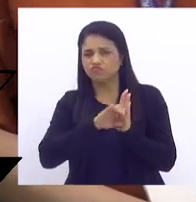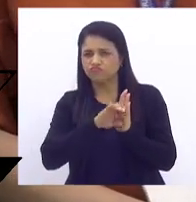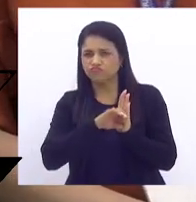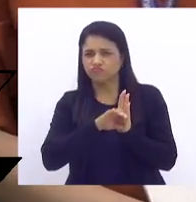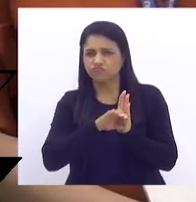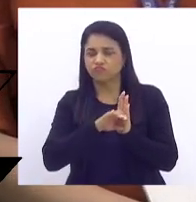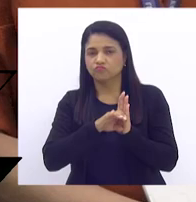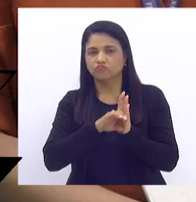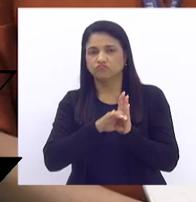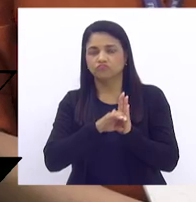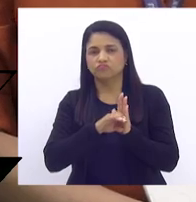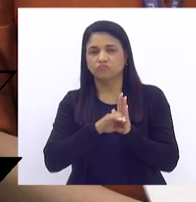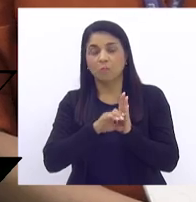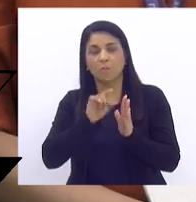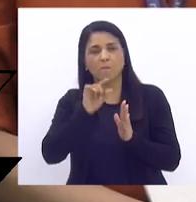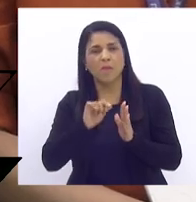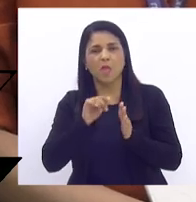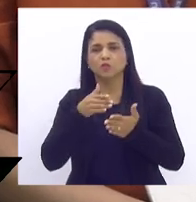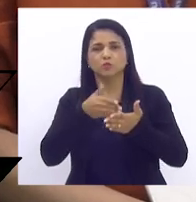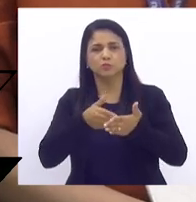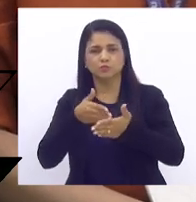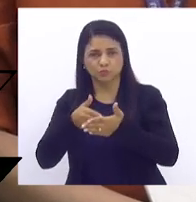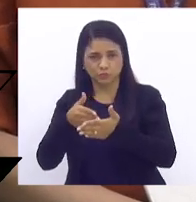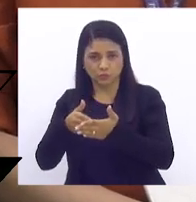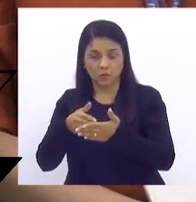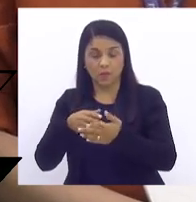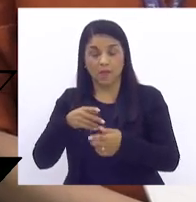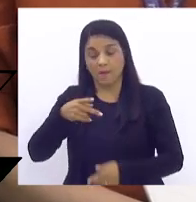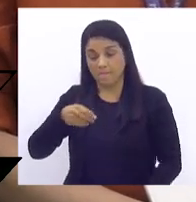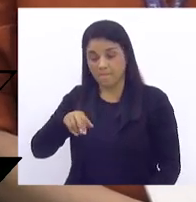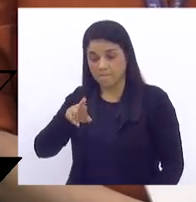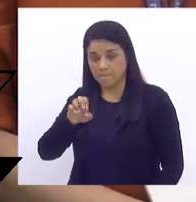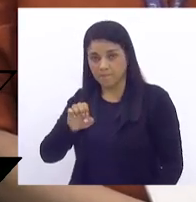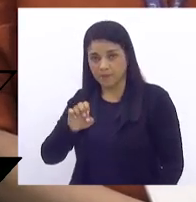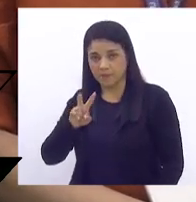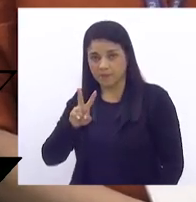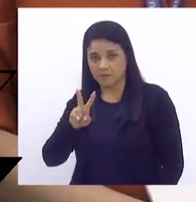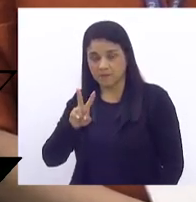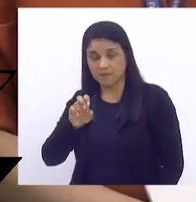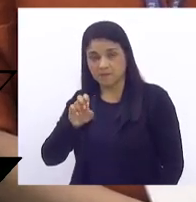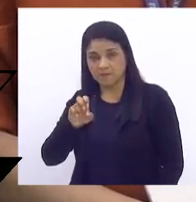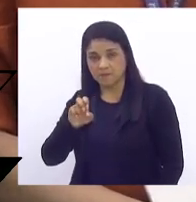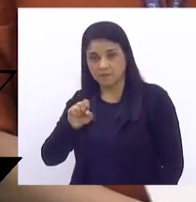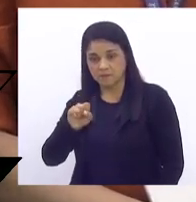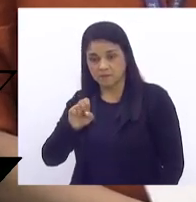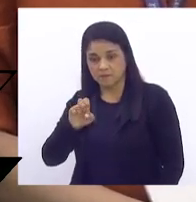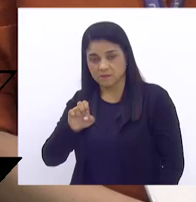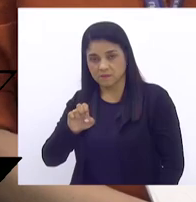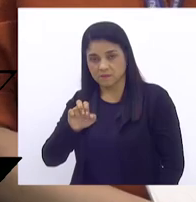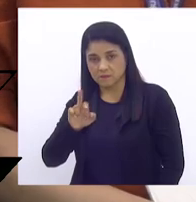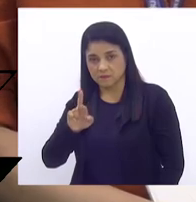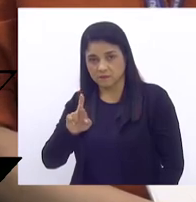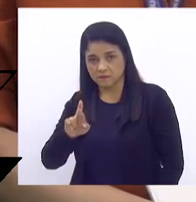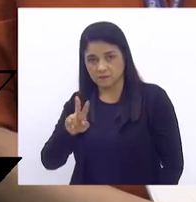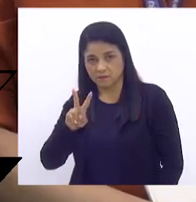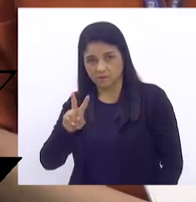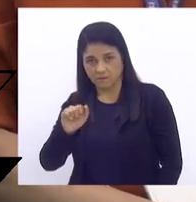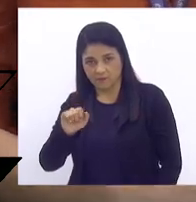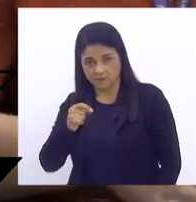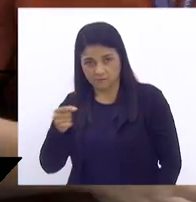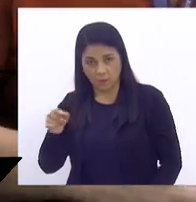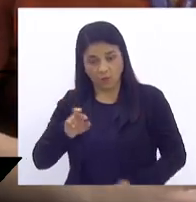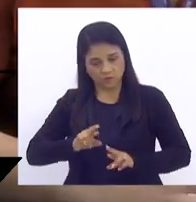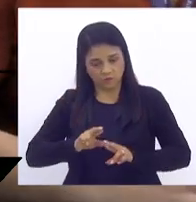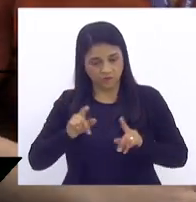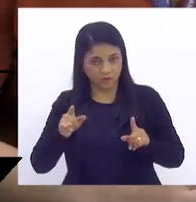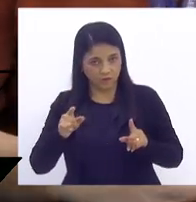menos restritivo do que o de preservação, né? Então, entendo a preocupação com a questão do uso dos rios e uma questão